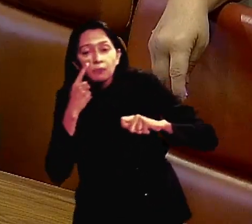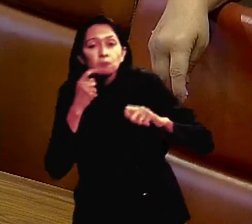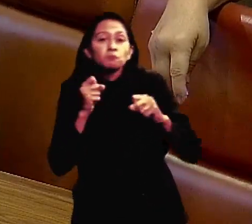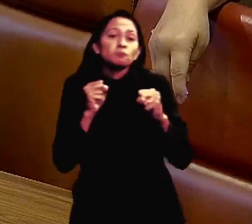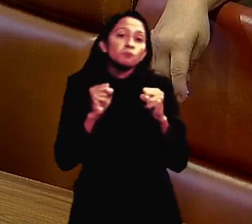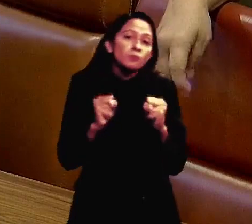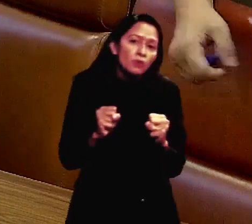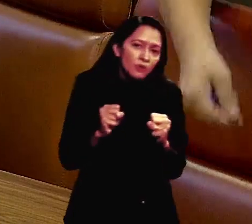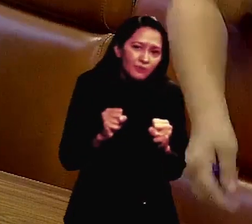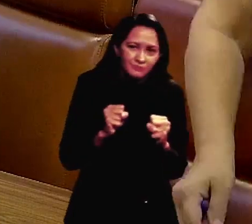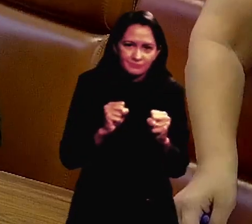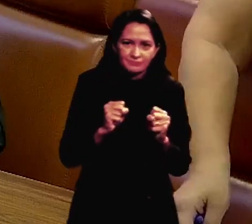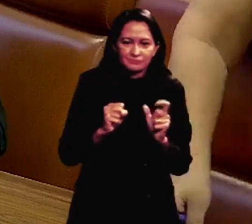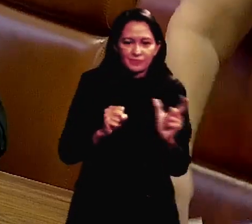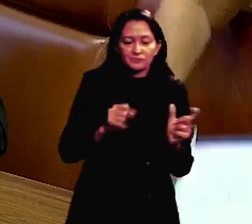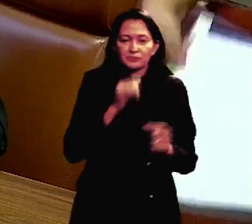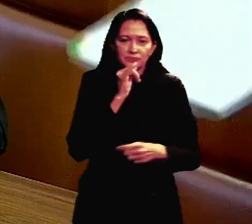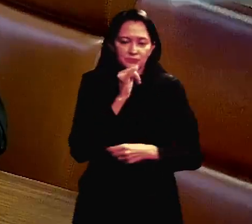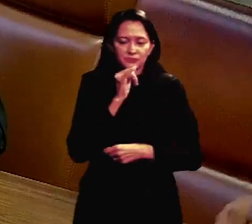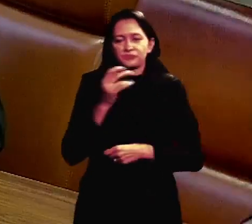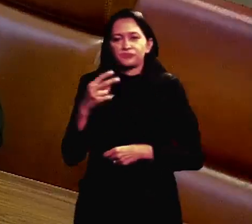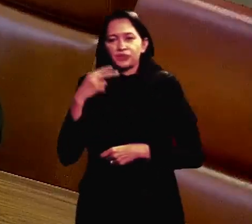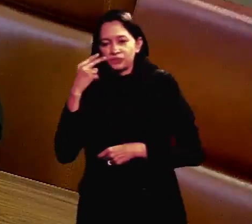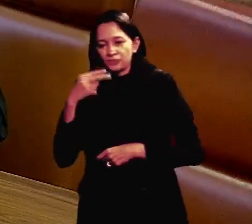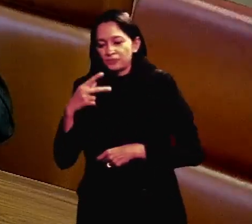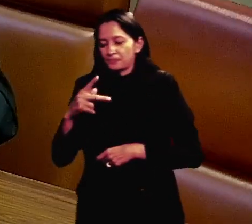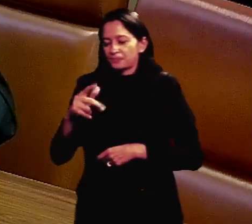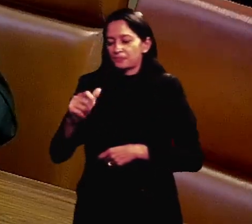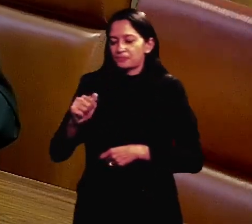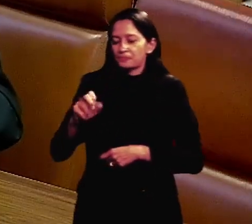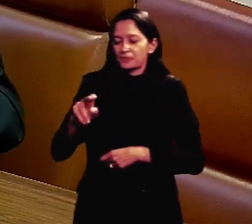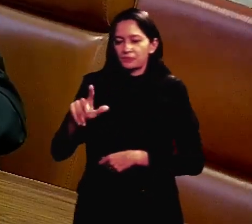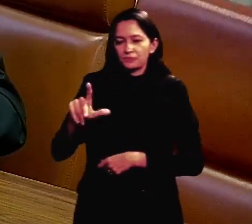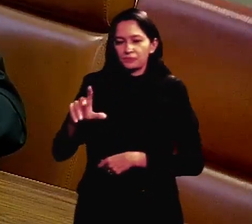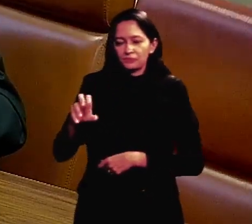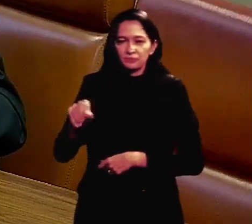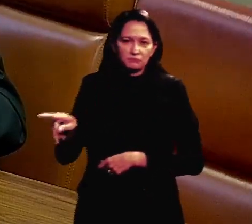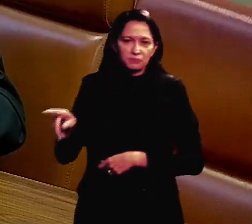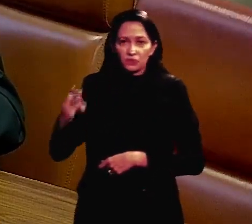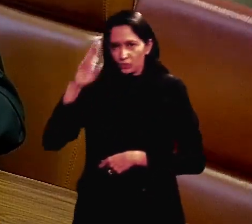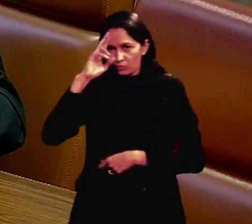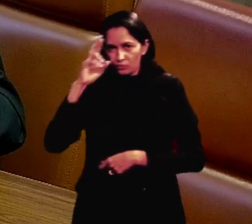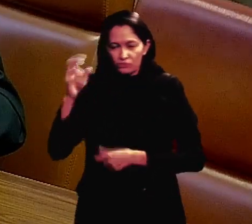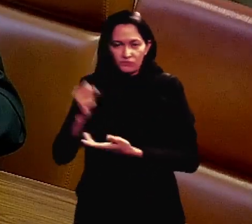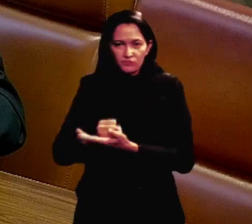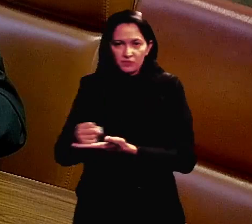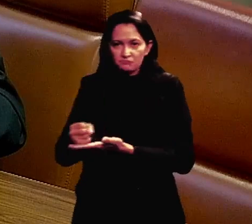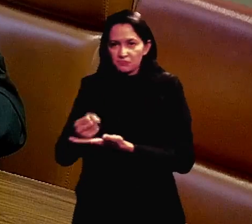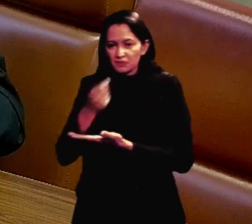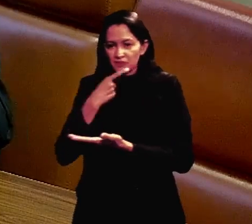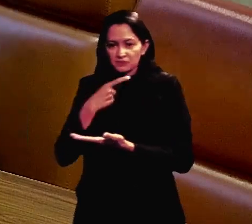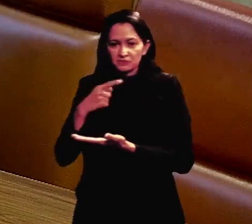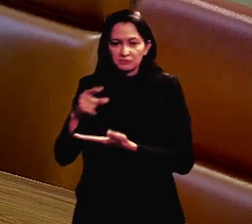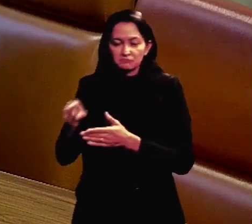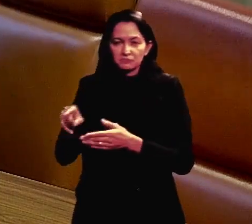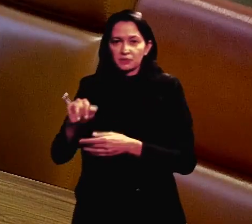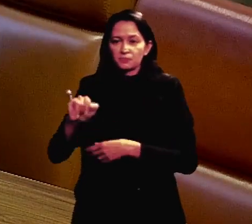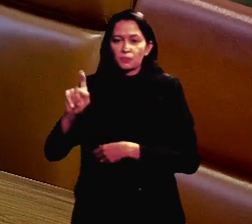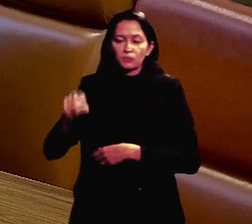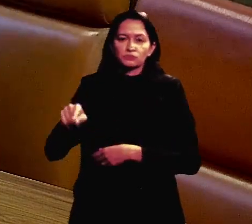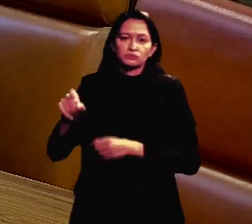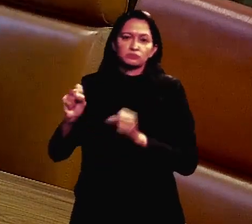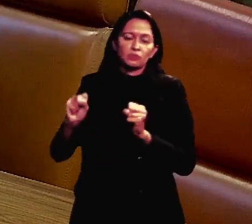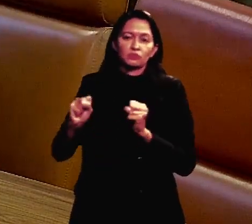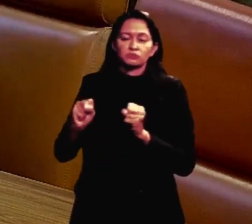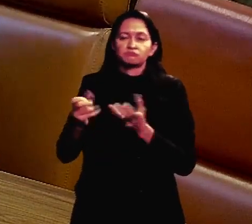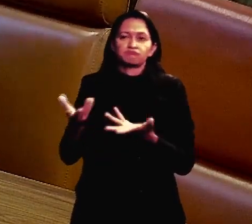vereador Paulo da Farmácia, meu amigo, conseguir uma isenção. Se o município aprovar uma lei